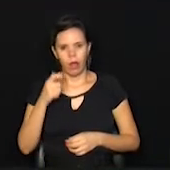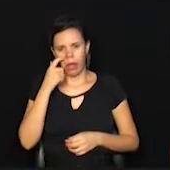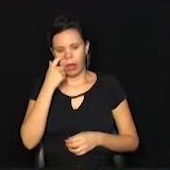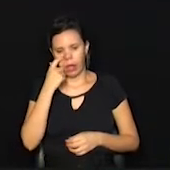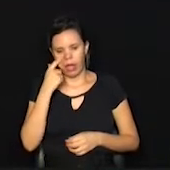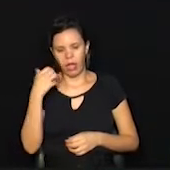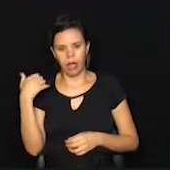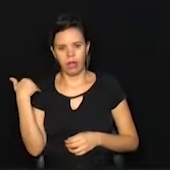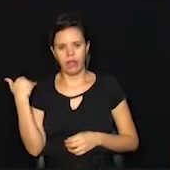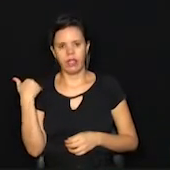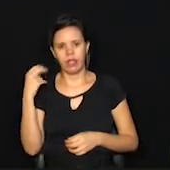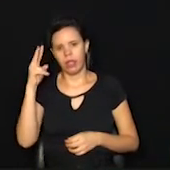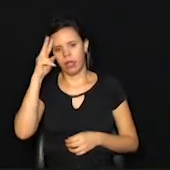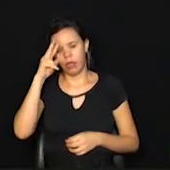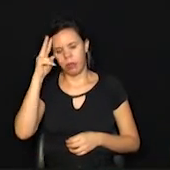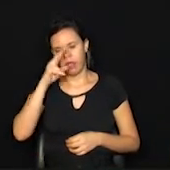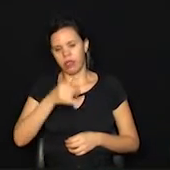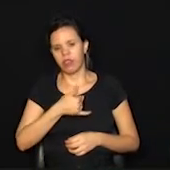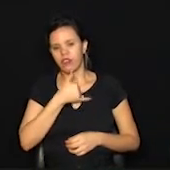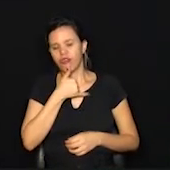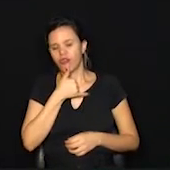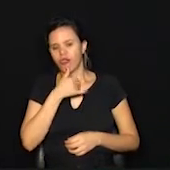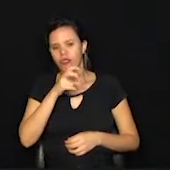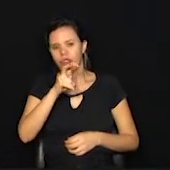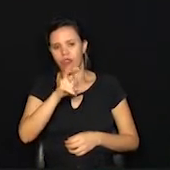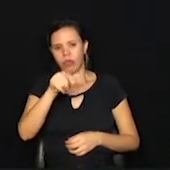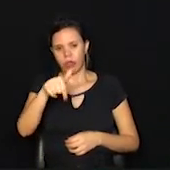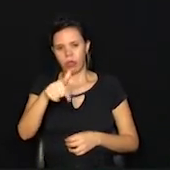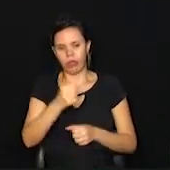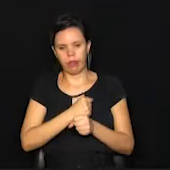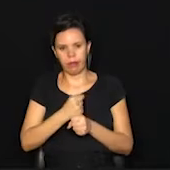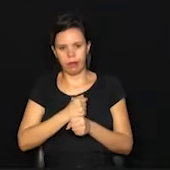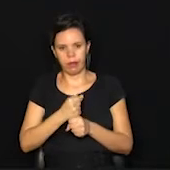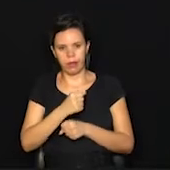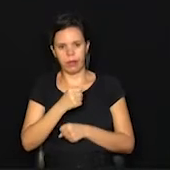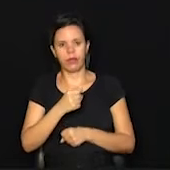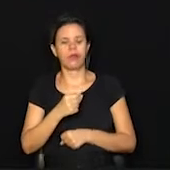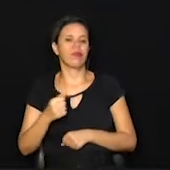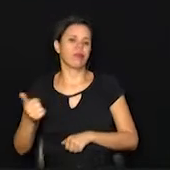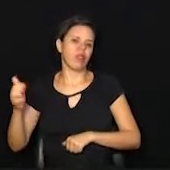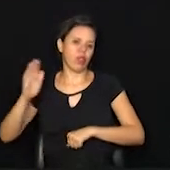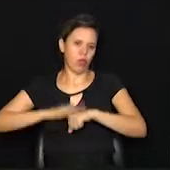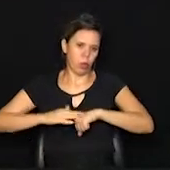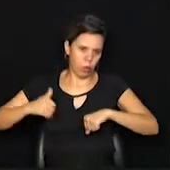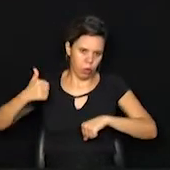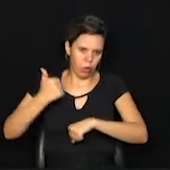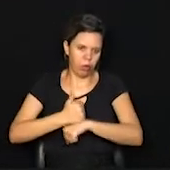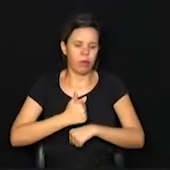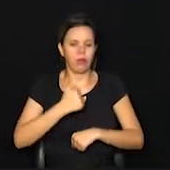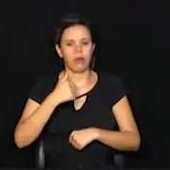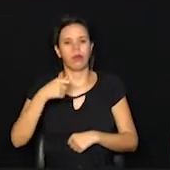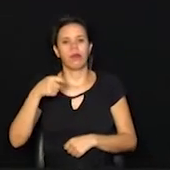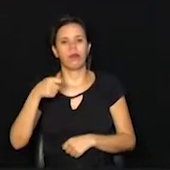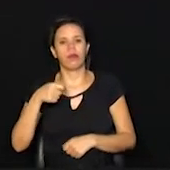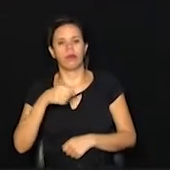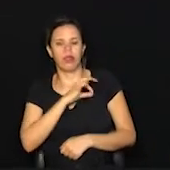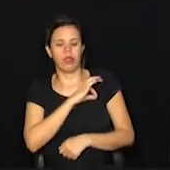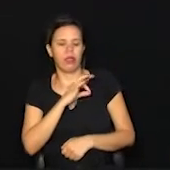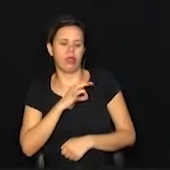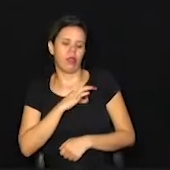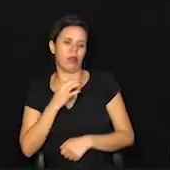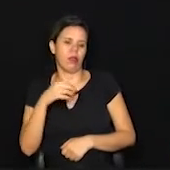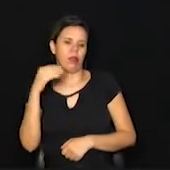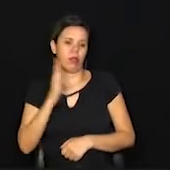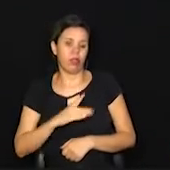triste lembrança 57 anos do golpe militar no Brasil e um golpe que teve aí uma duração de 21